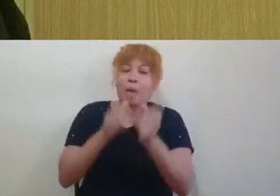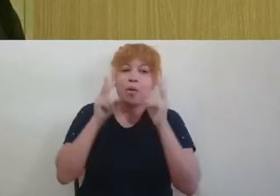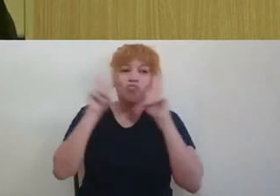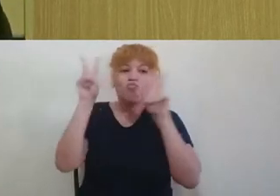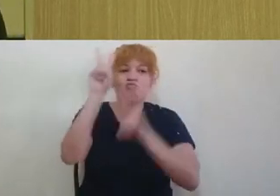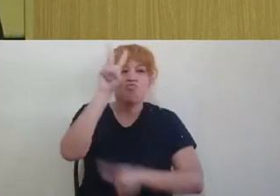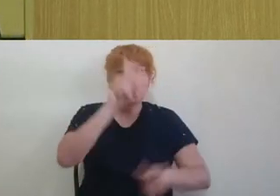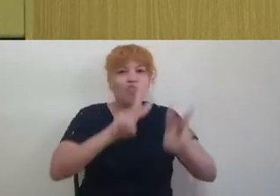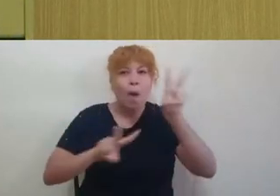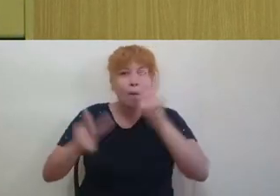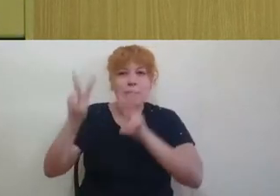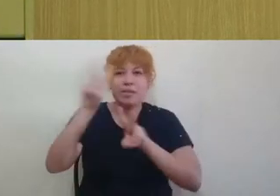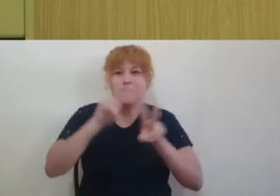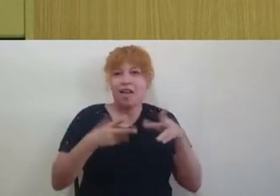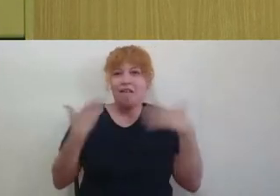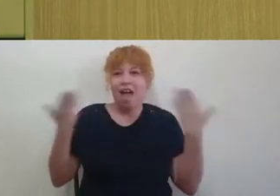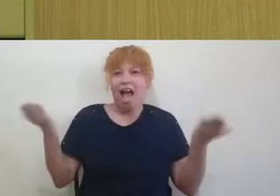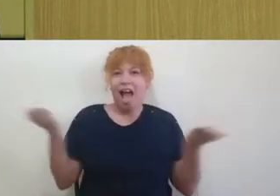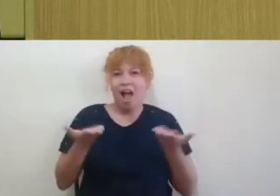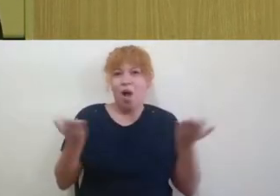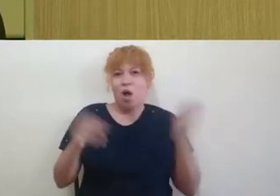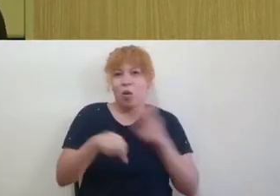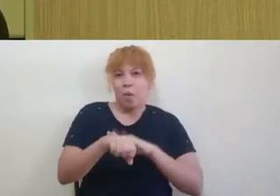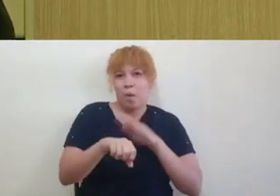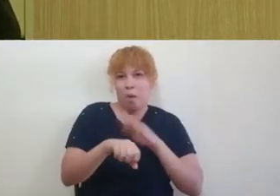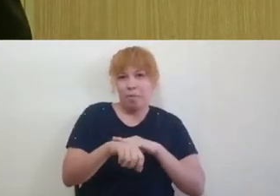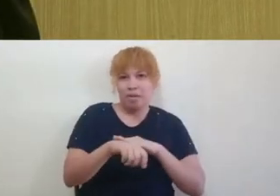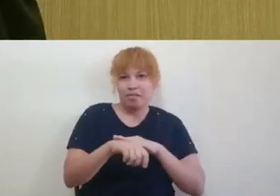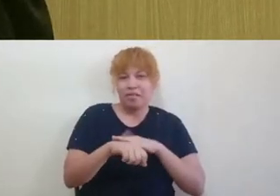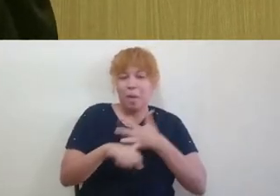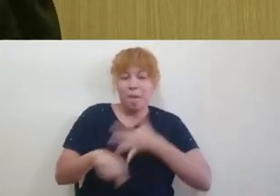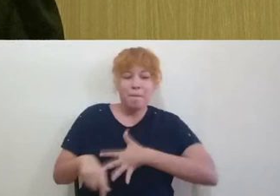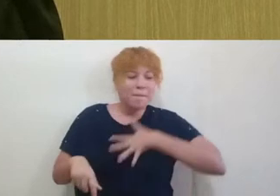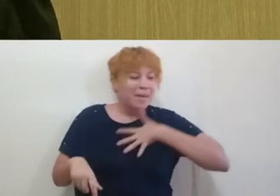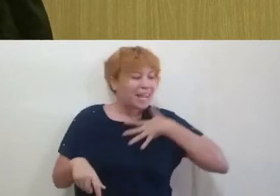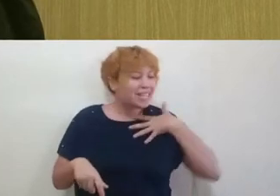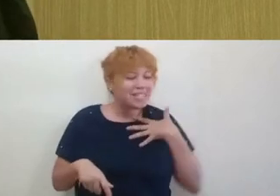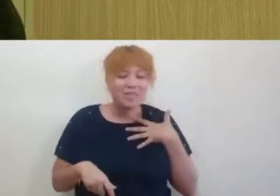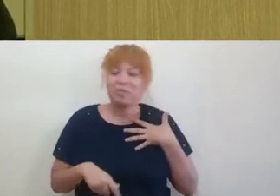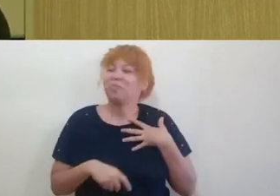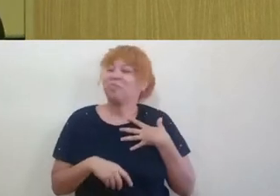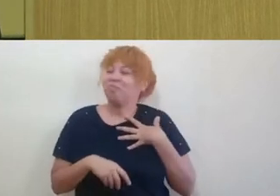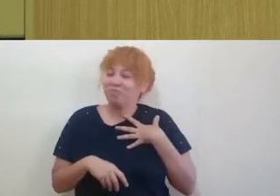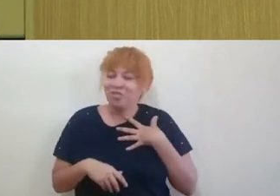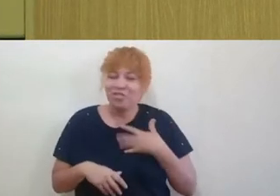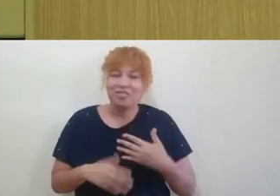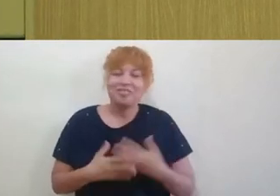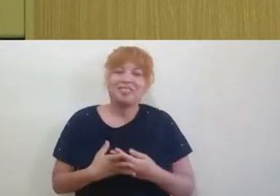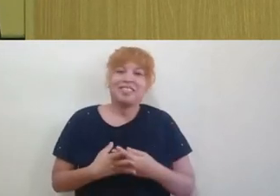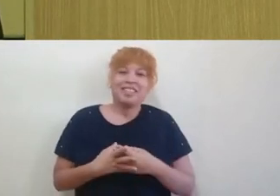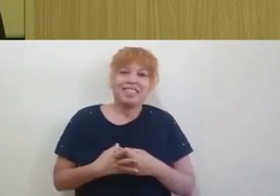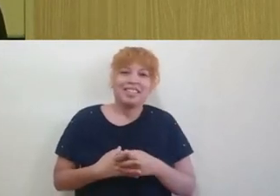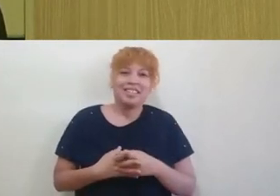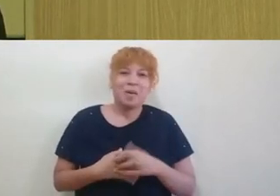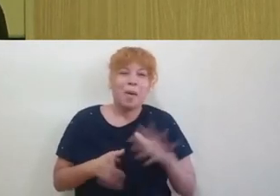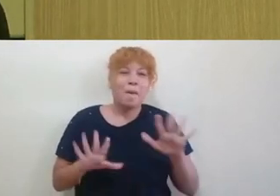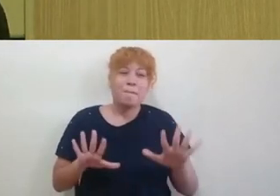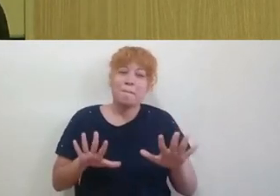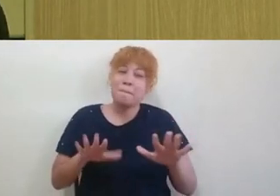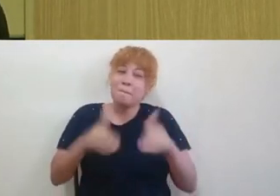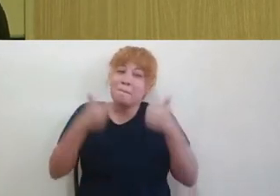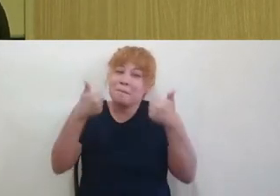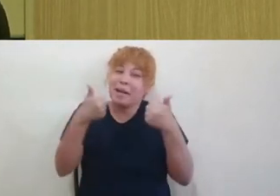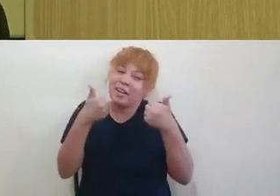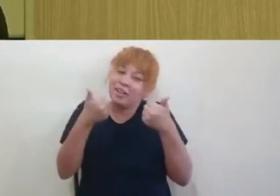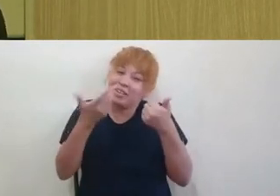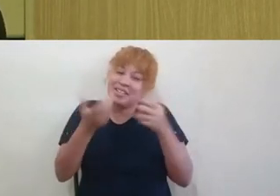de indivíduos, de perdas, mas também de conquistas. A todo momento nós vemos que